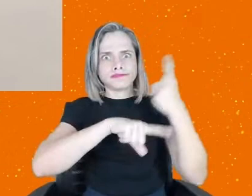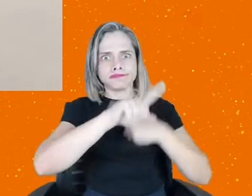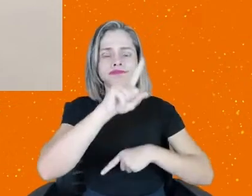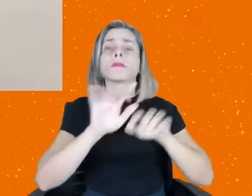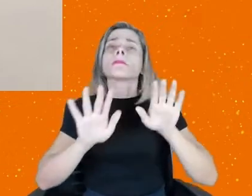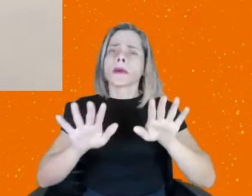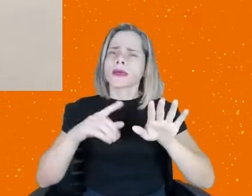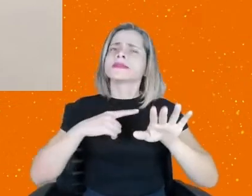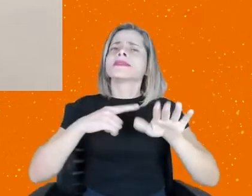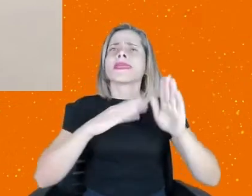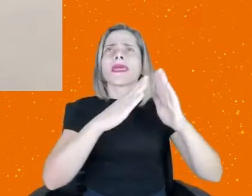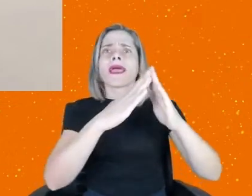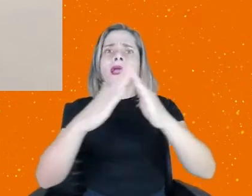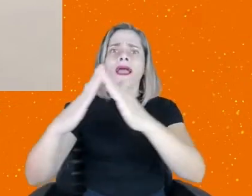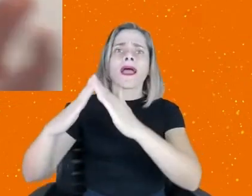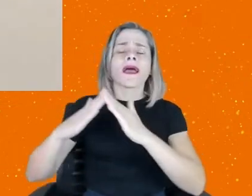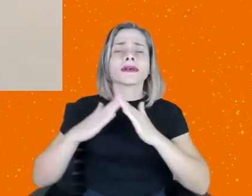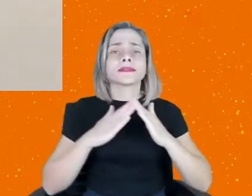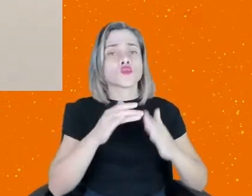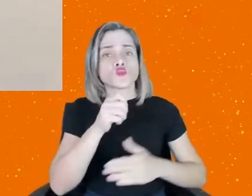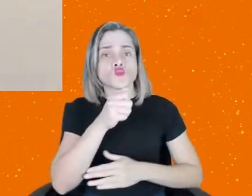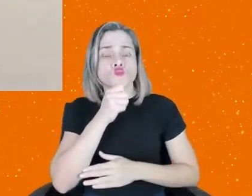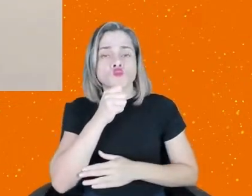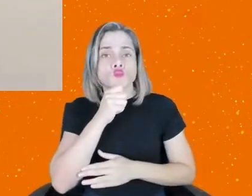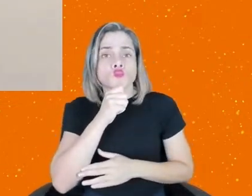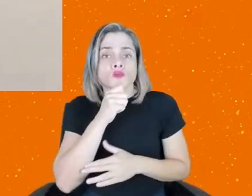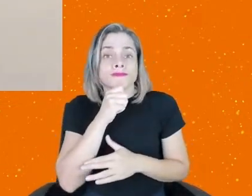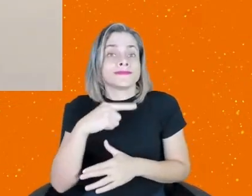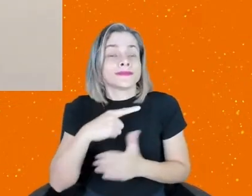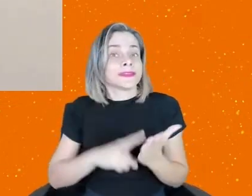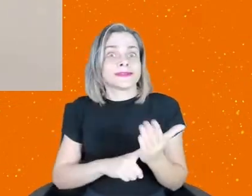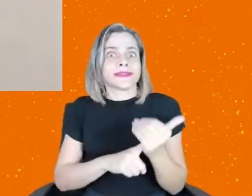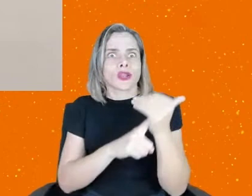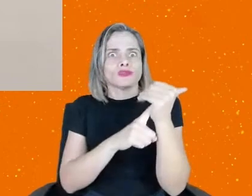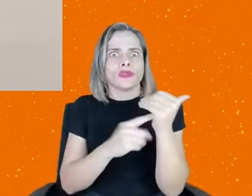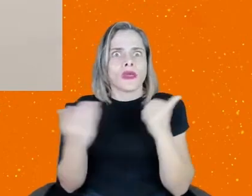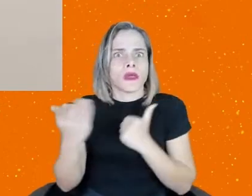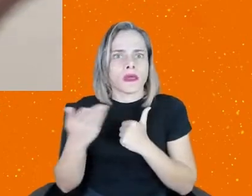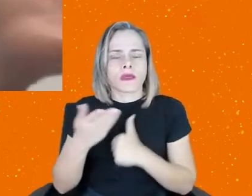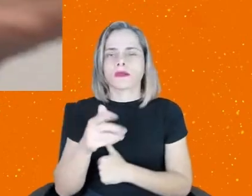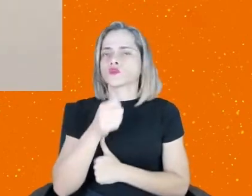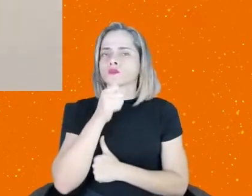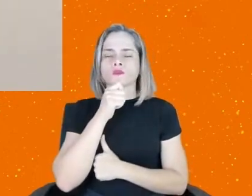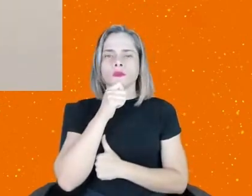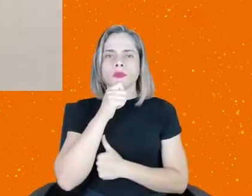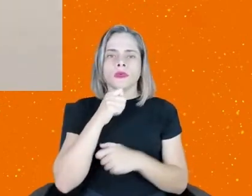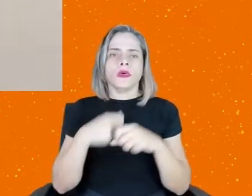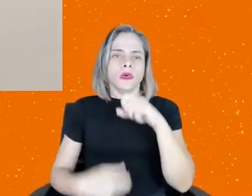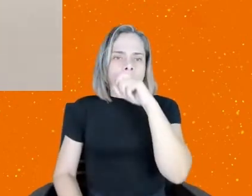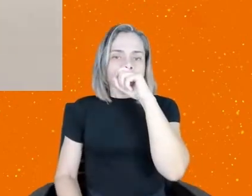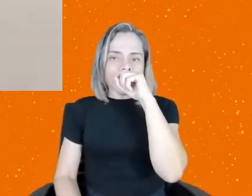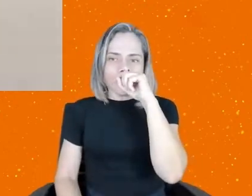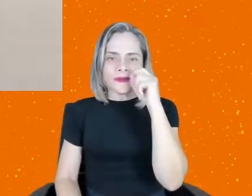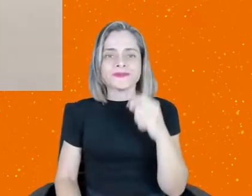que não está conectado então eu não conectado uma velocidade ligamos suficiente para você substituir uma